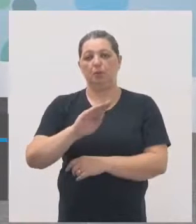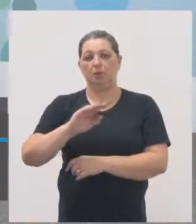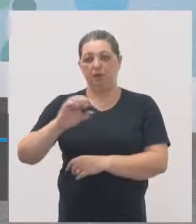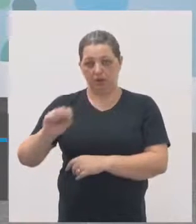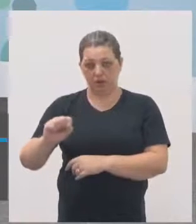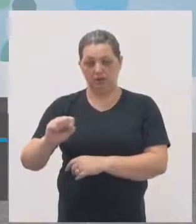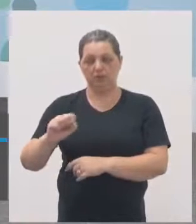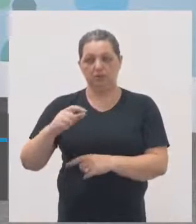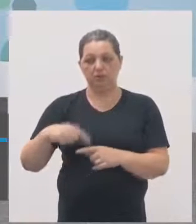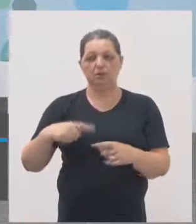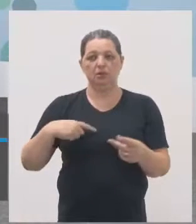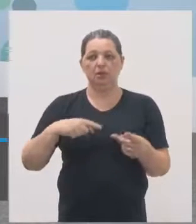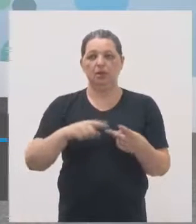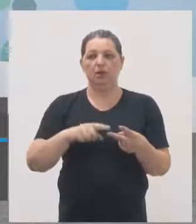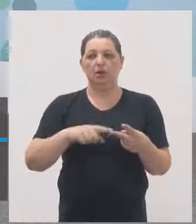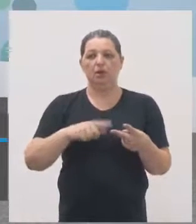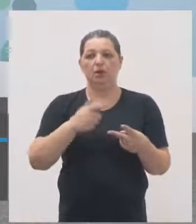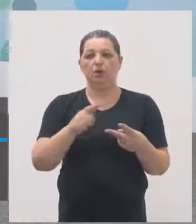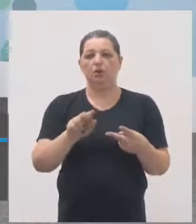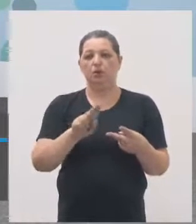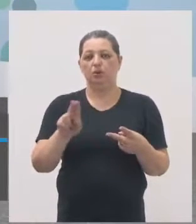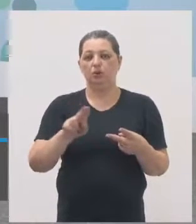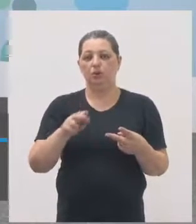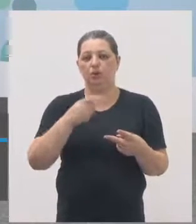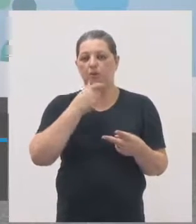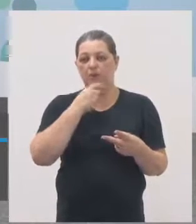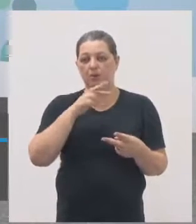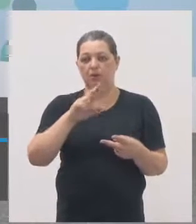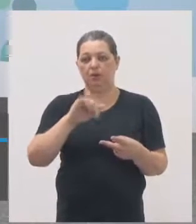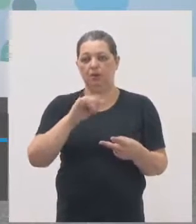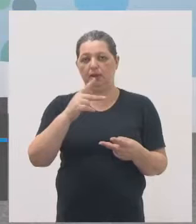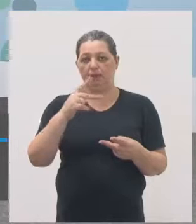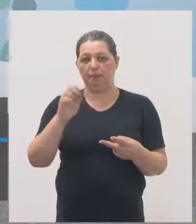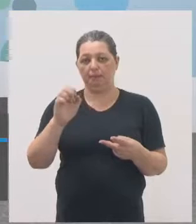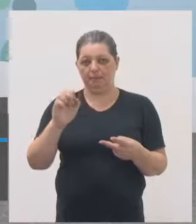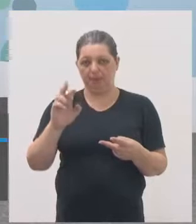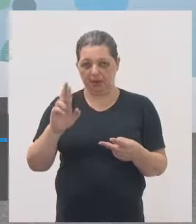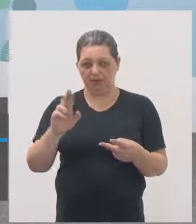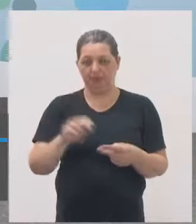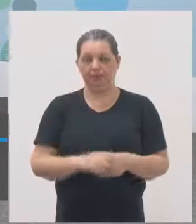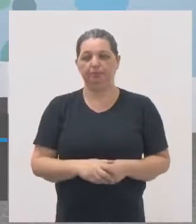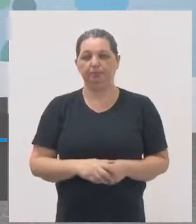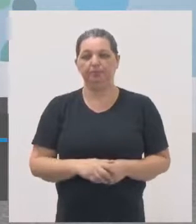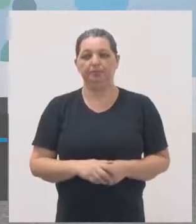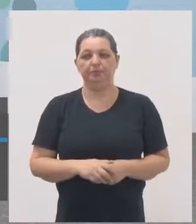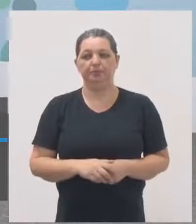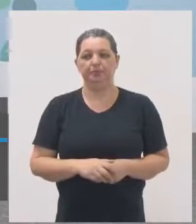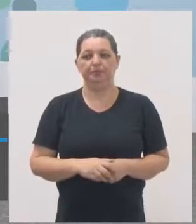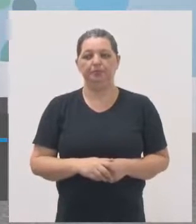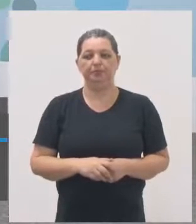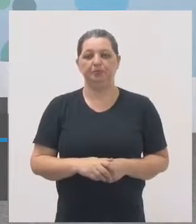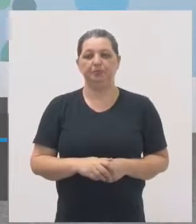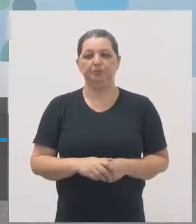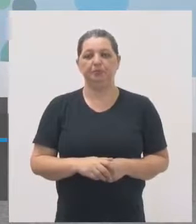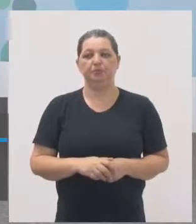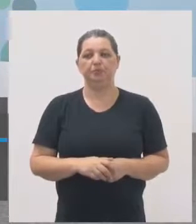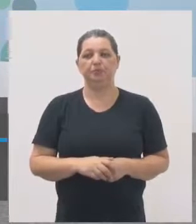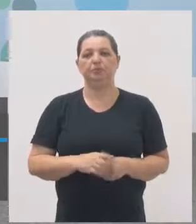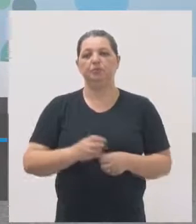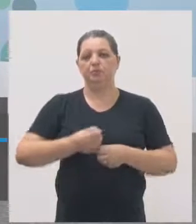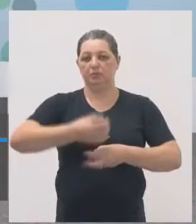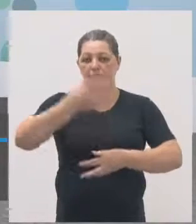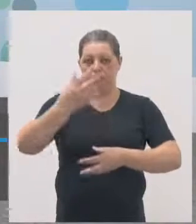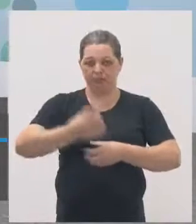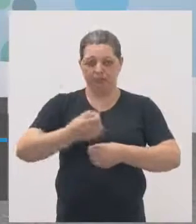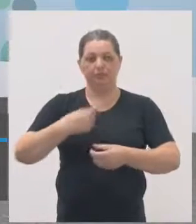Então, a gente vai começar com o Reaper? Vamos começar pelo Reaper. Então, vamos lá, começando pelo Reaper. A Thelma, Carol, eu estamos no